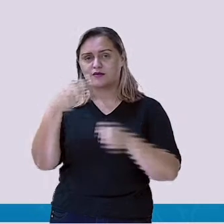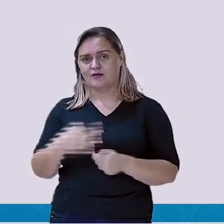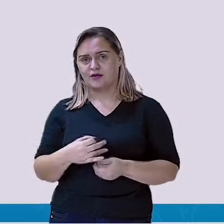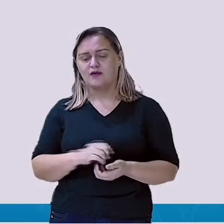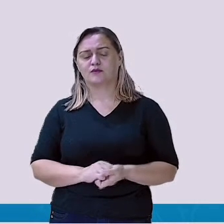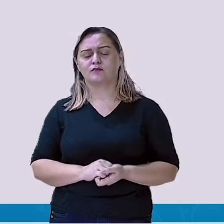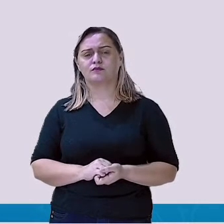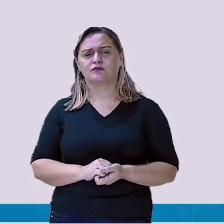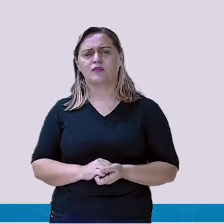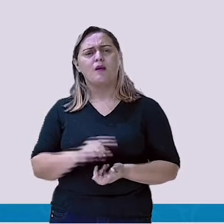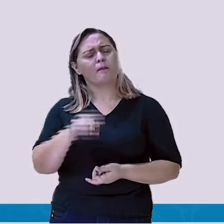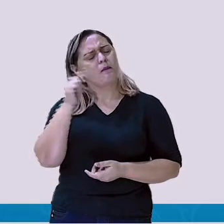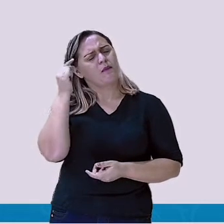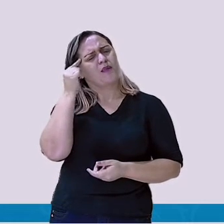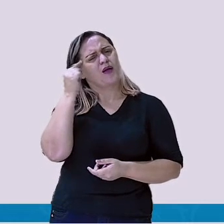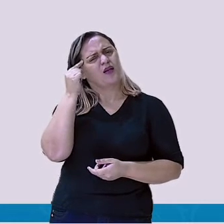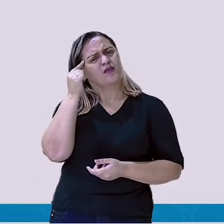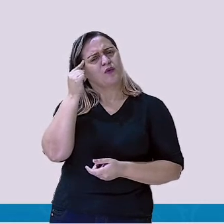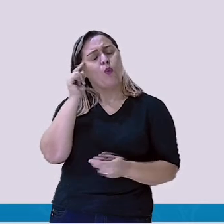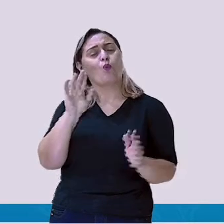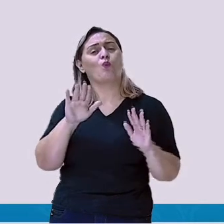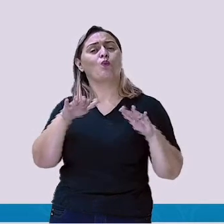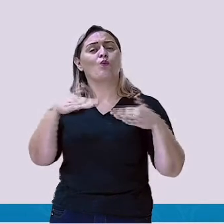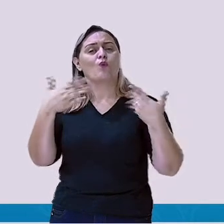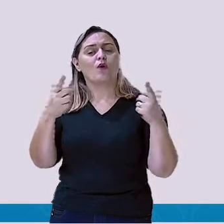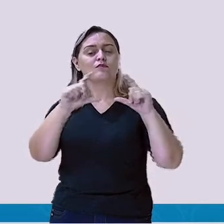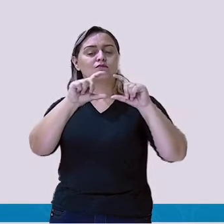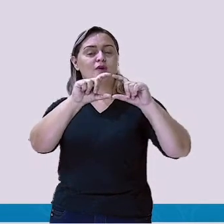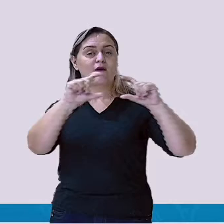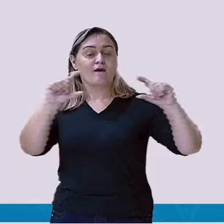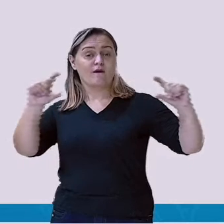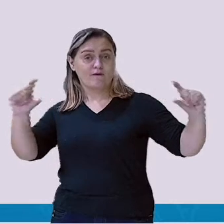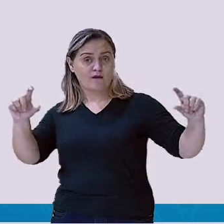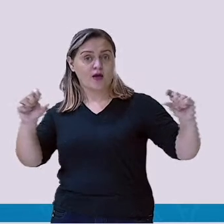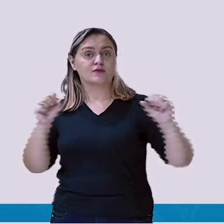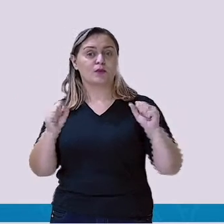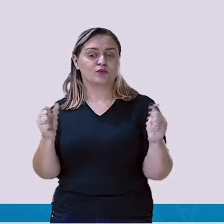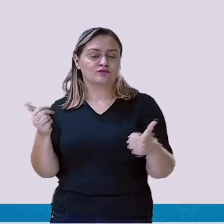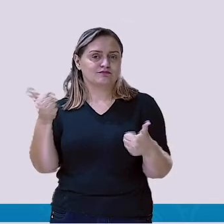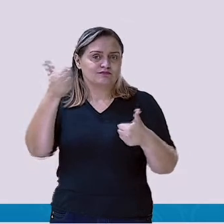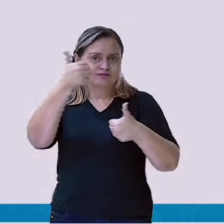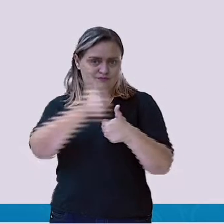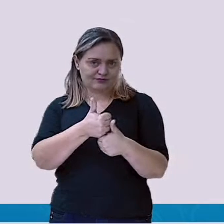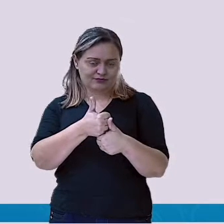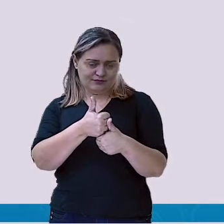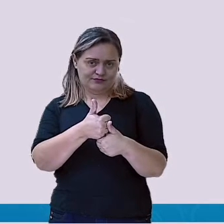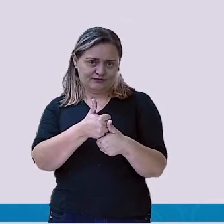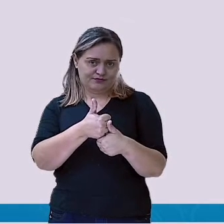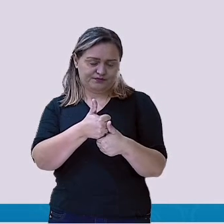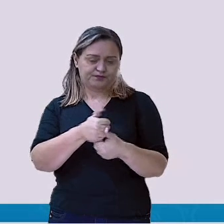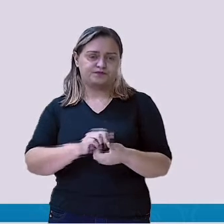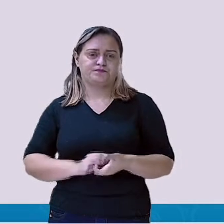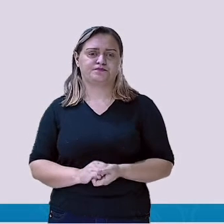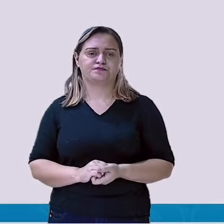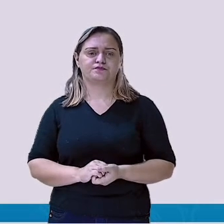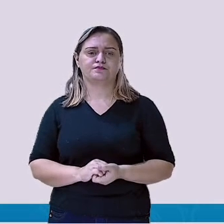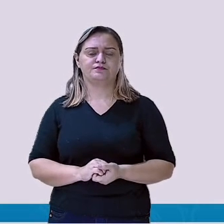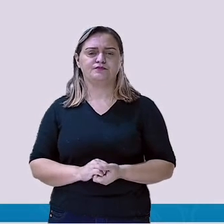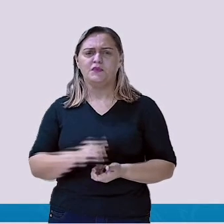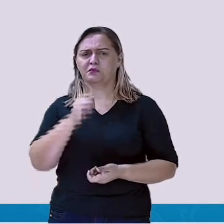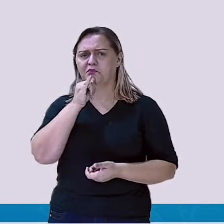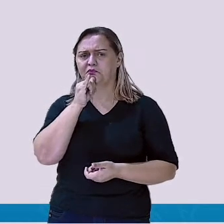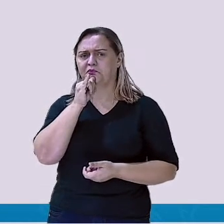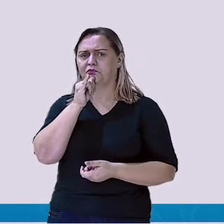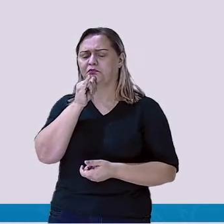essas palavras, onde eu posso estar encaixando essas palavras aqui embaixo, ok? Por que todo esse